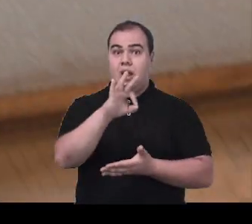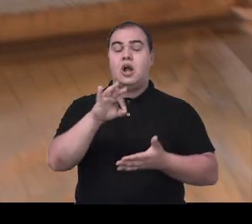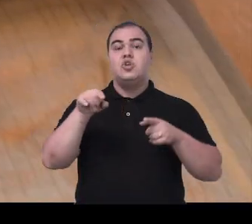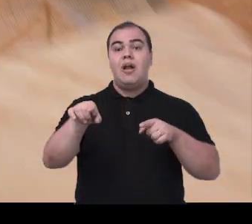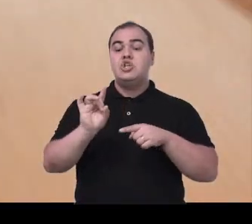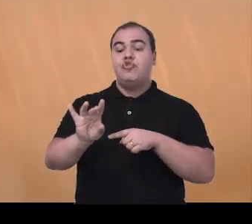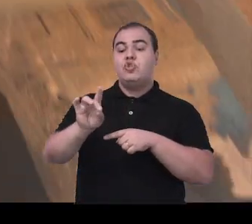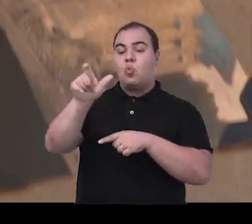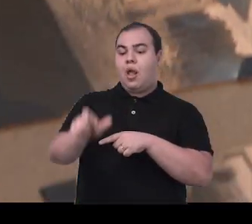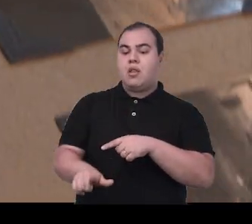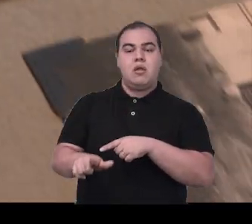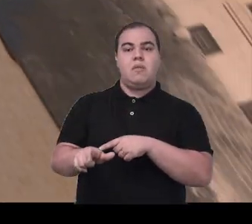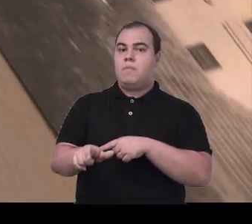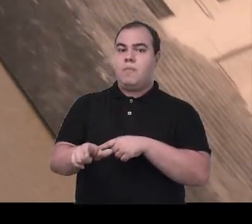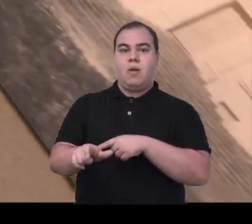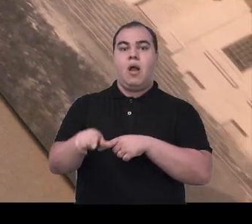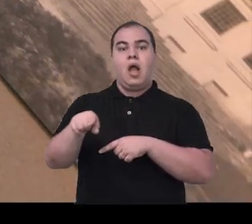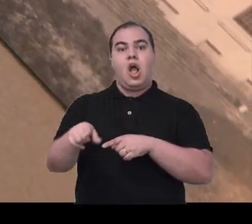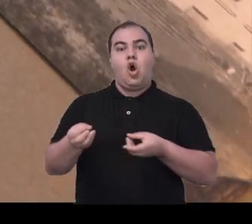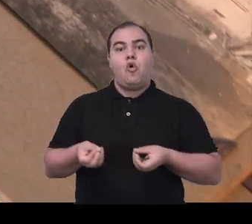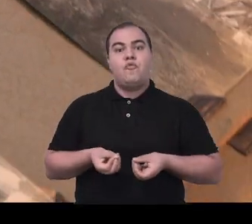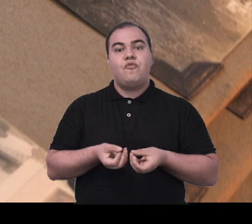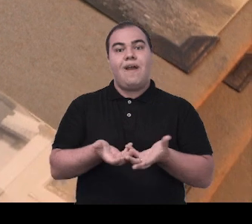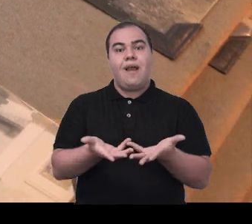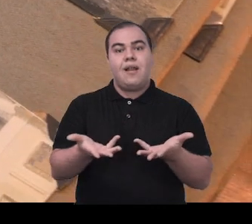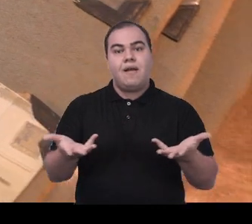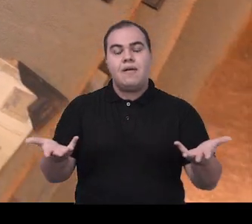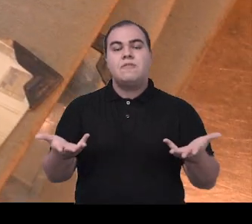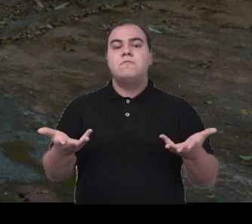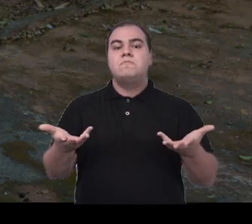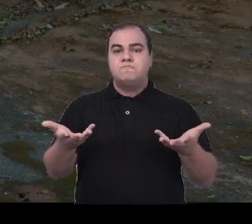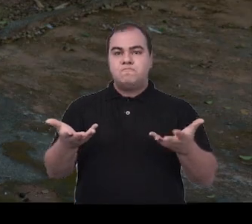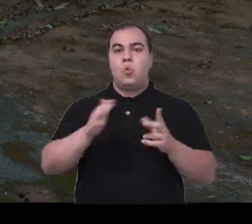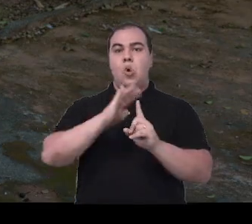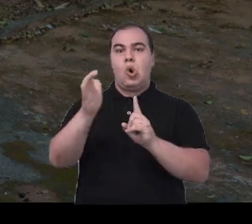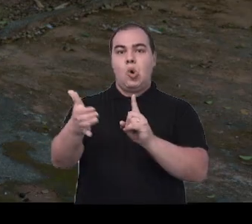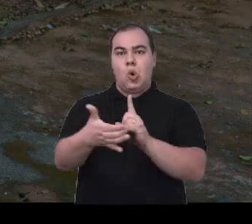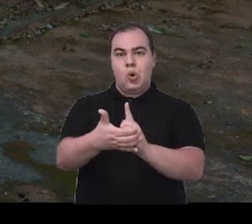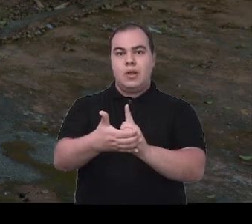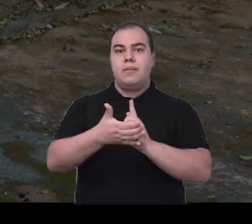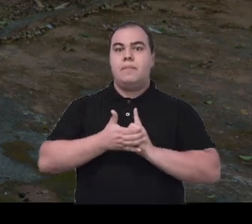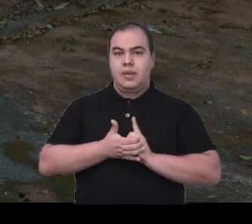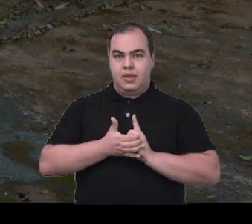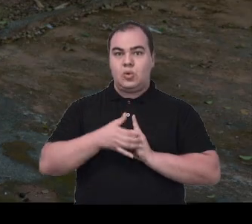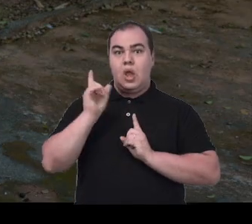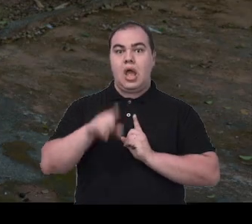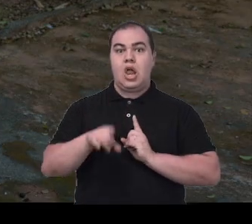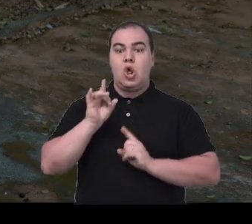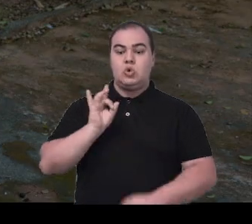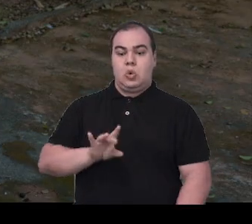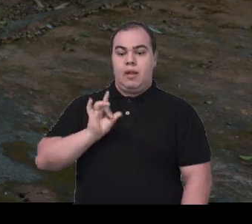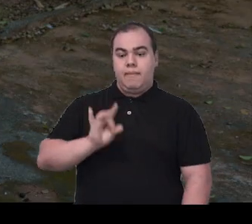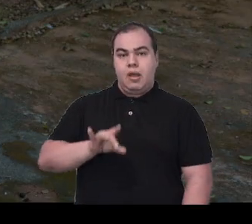não individualiza a pessoa, né? Ele oferece um acolhimento que era